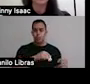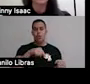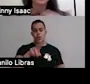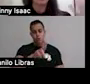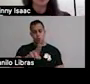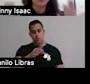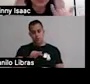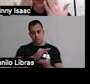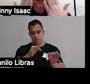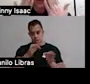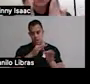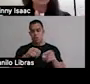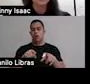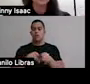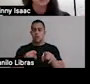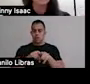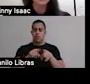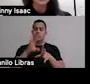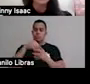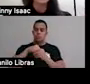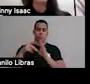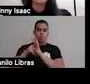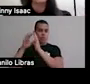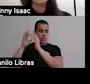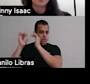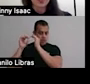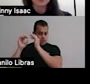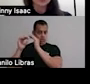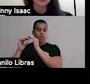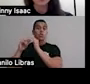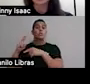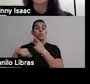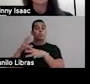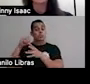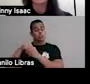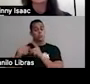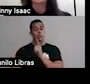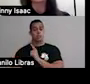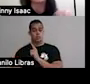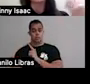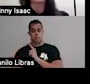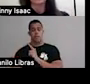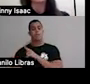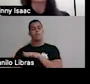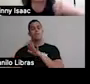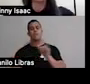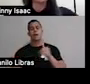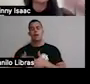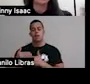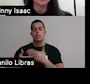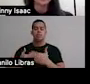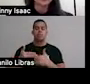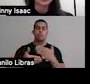que vão, né, compor esse nosso tecido cerebral. E uma vez incorporados nessas membranas plasmáticas, esses ácidos graxos eles